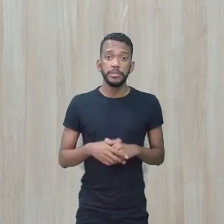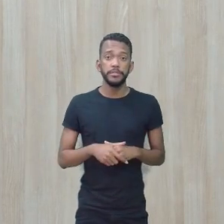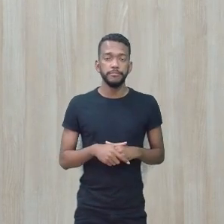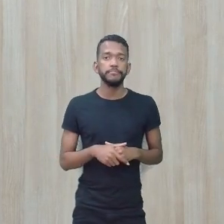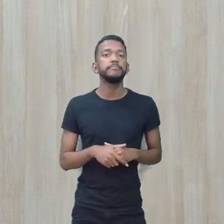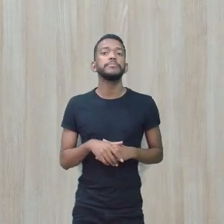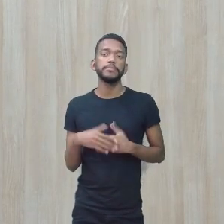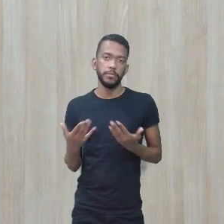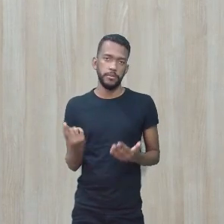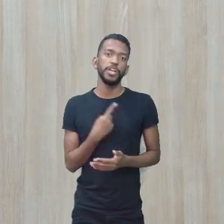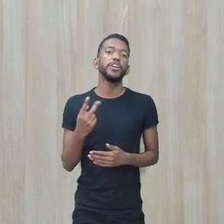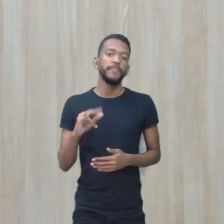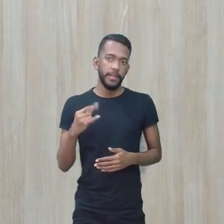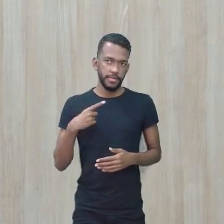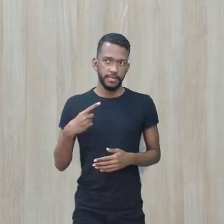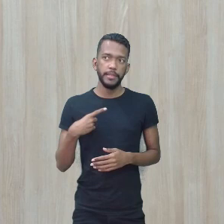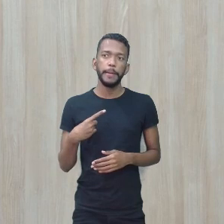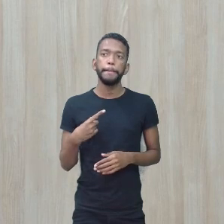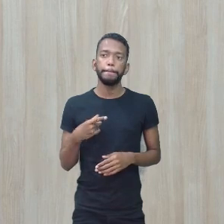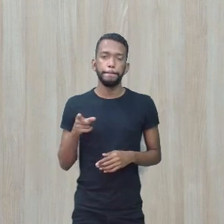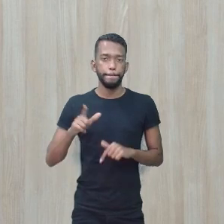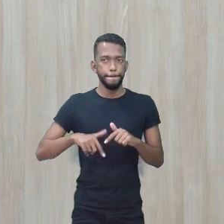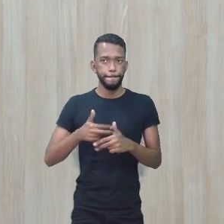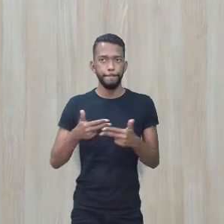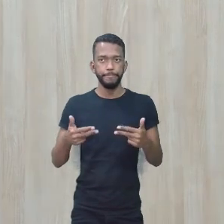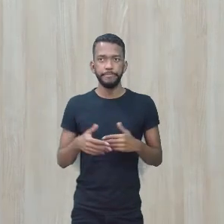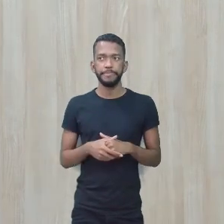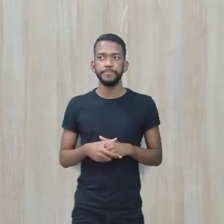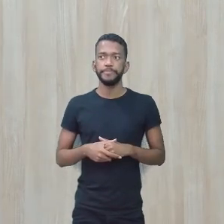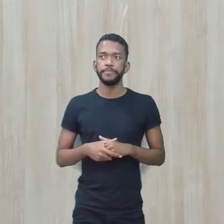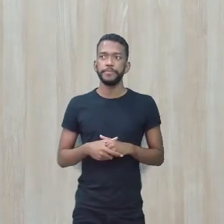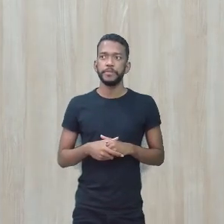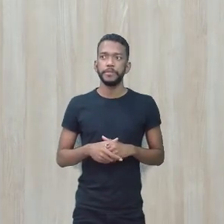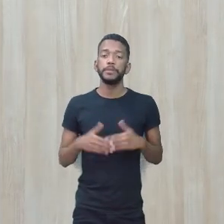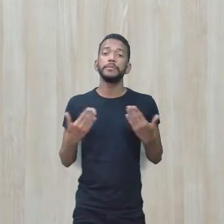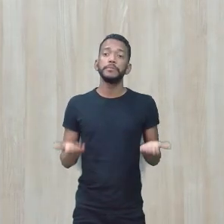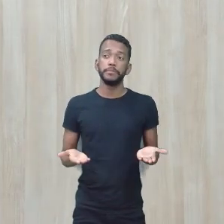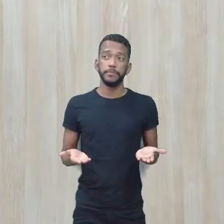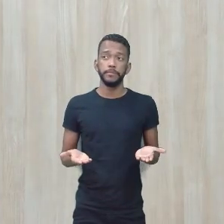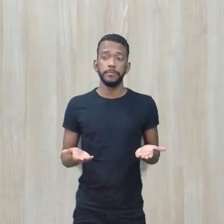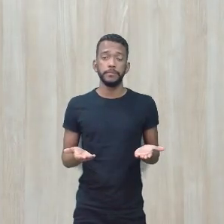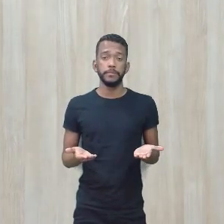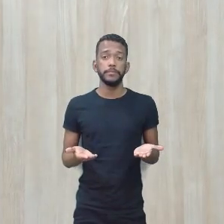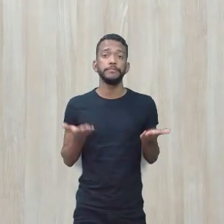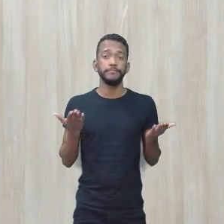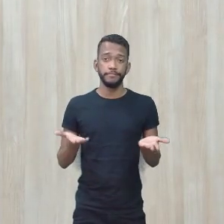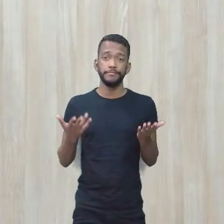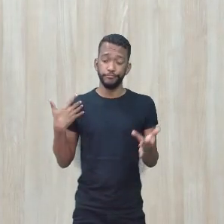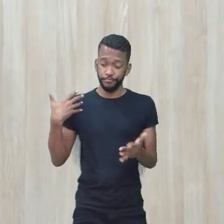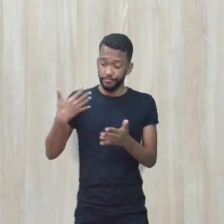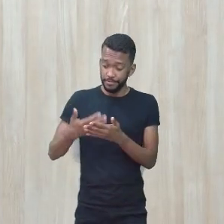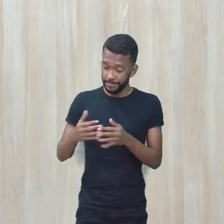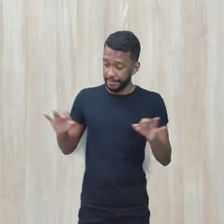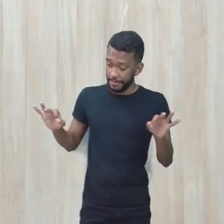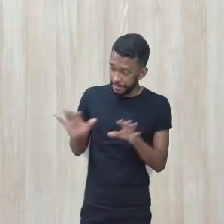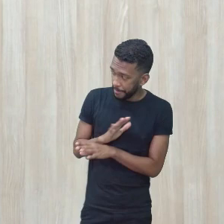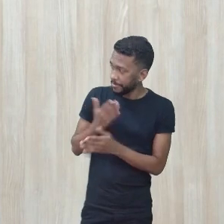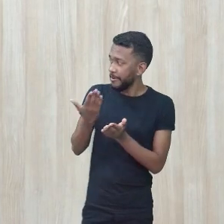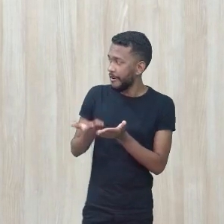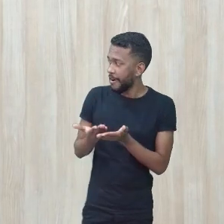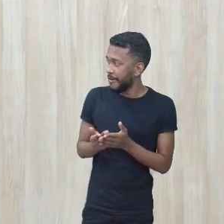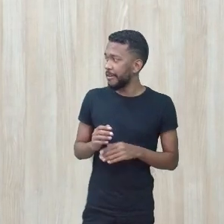Então a gente vai ter essas questões. Bom, essa foi a aula de hoje, né?